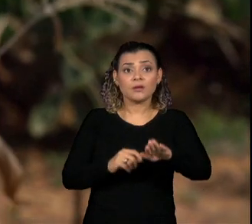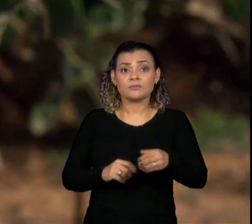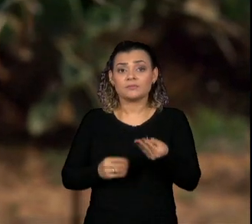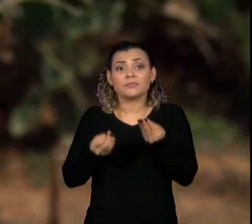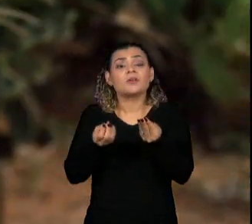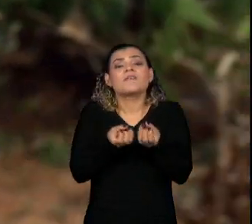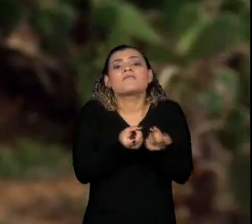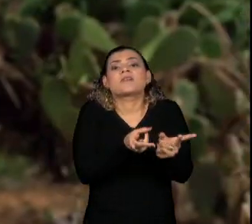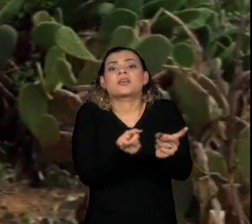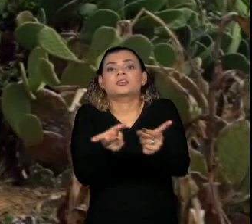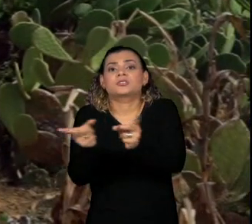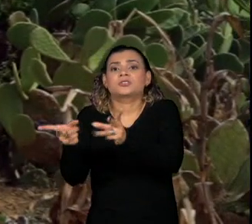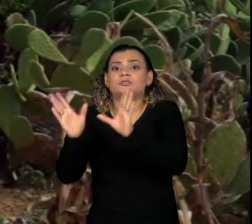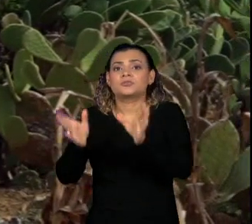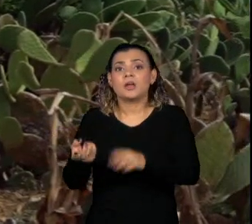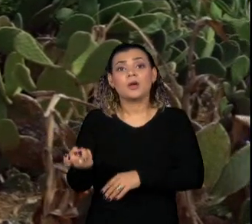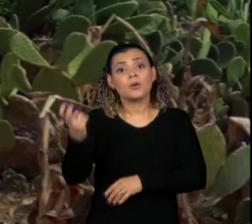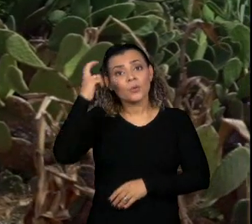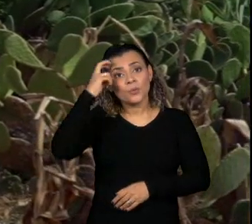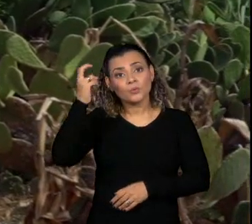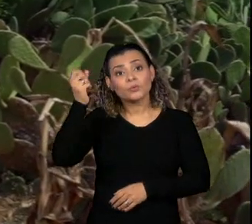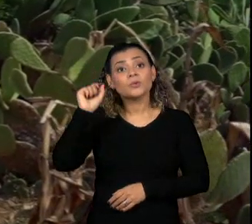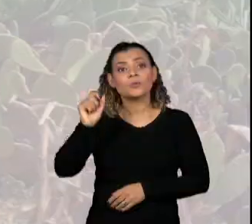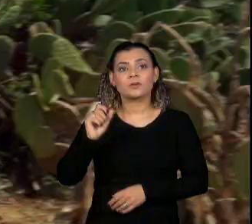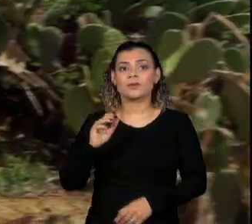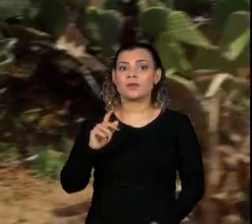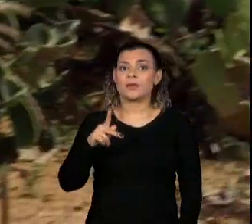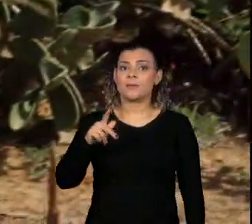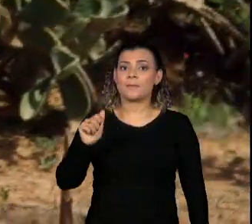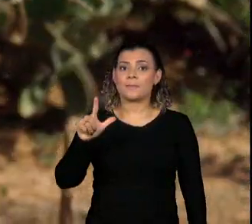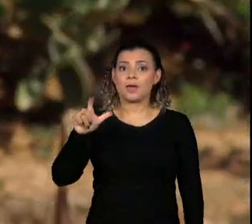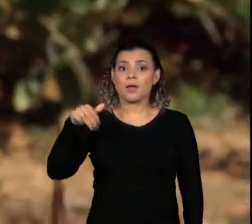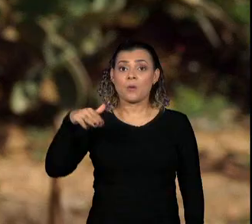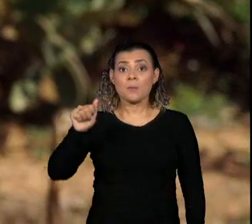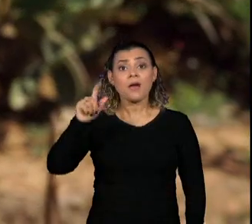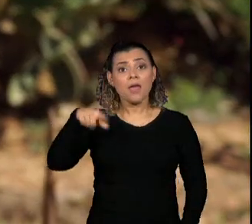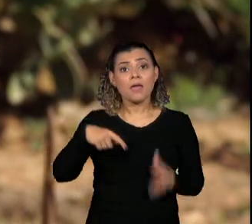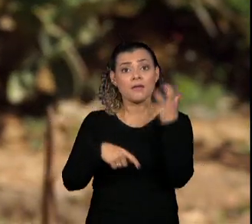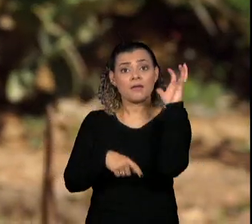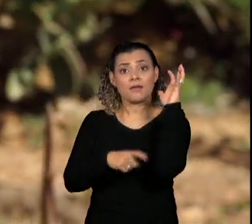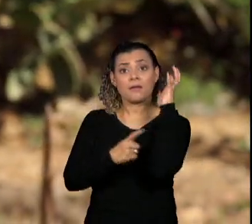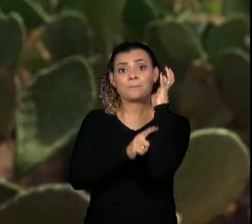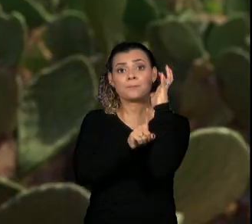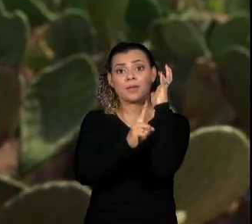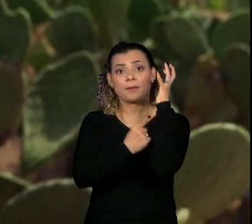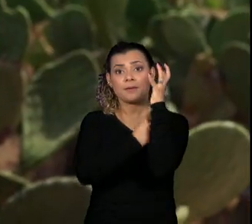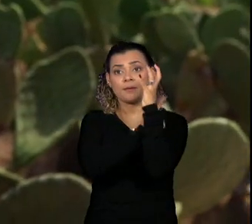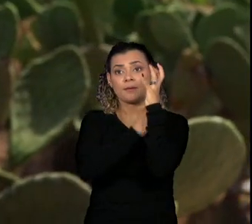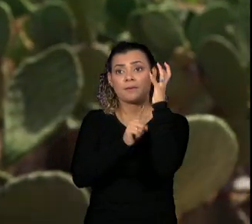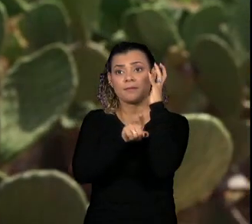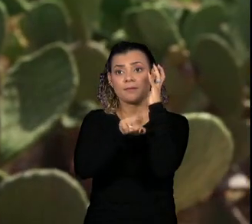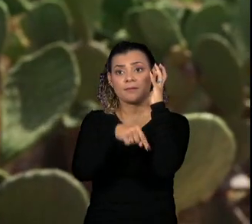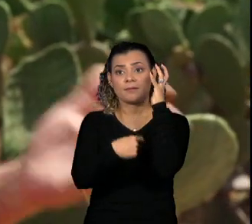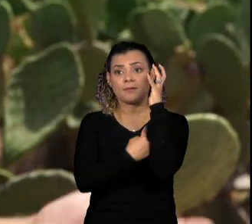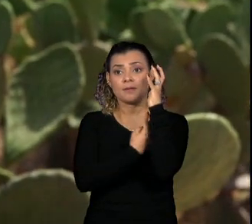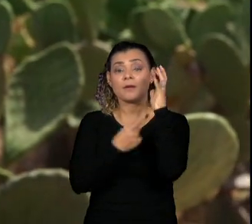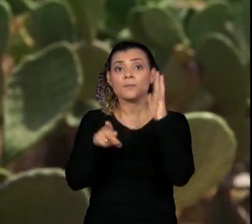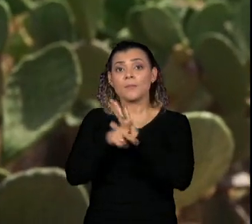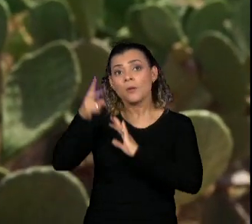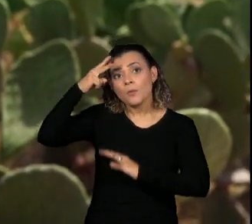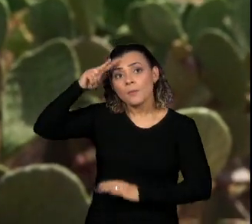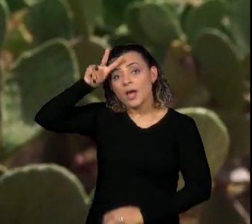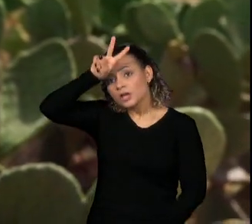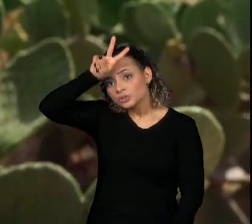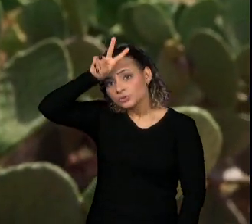em Morro do Chapéu tem essa cultura de comer palma. É um cacto, esse cacto oriundo do México, que chegou aqui no